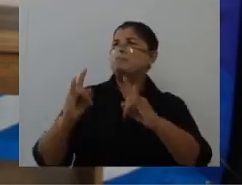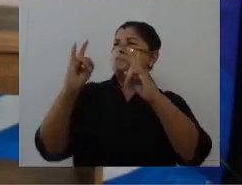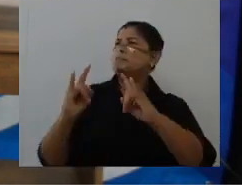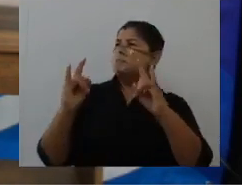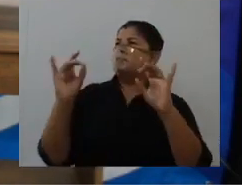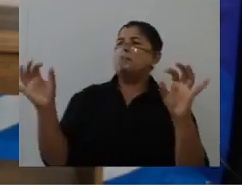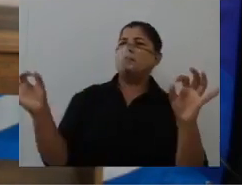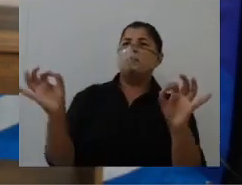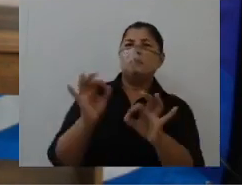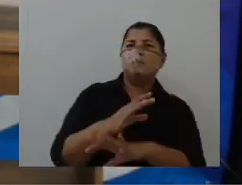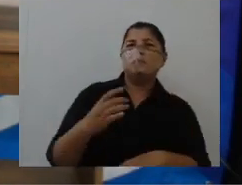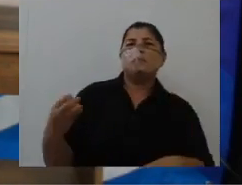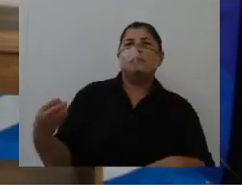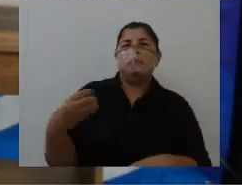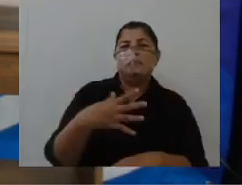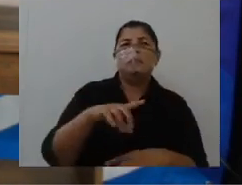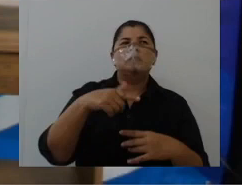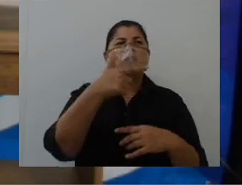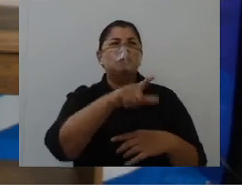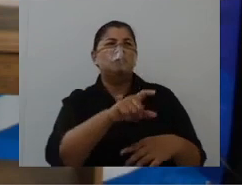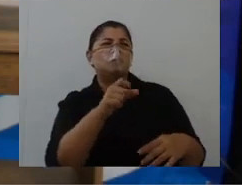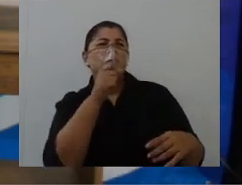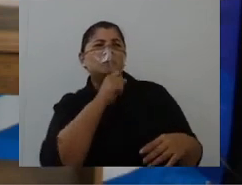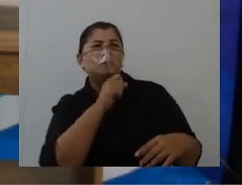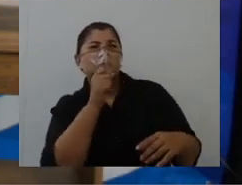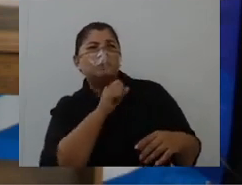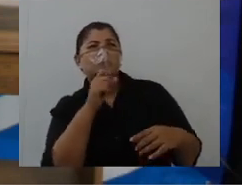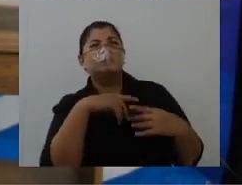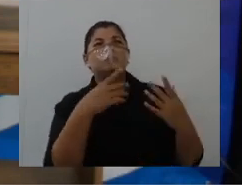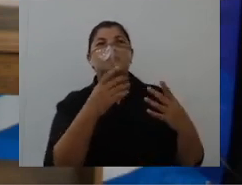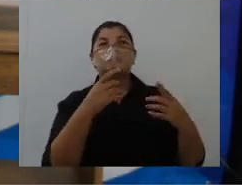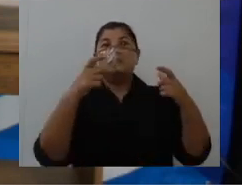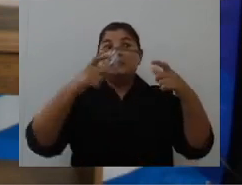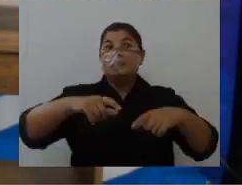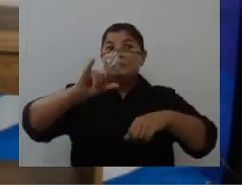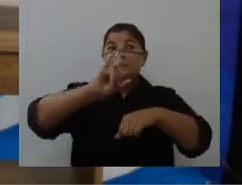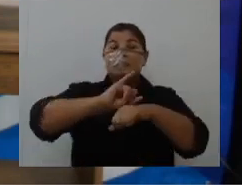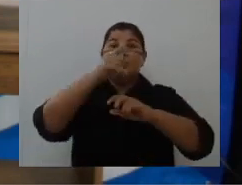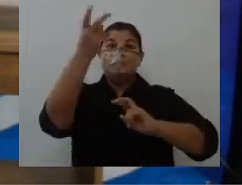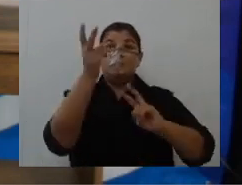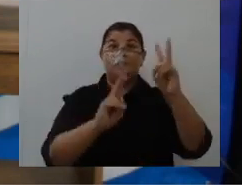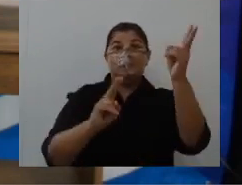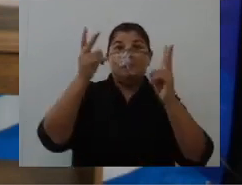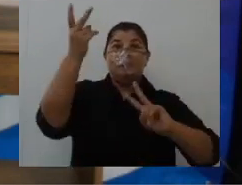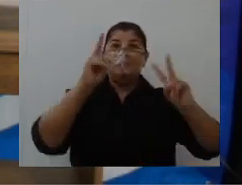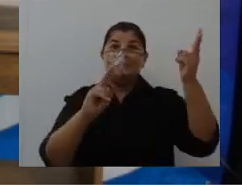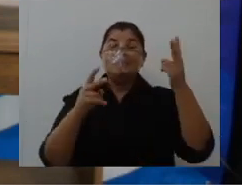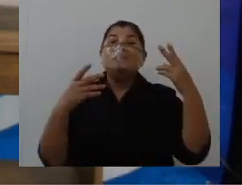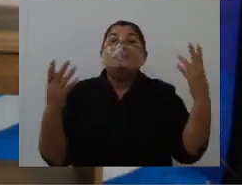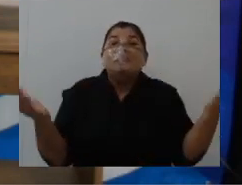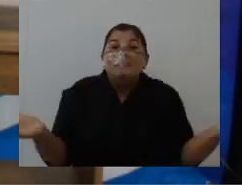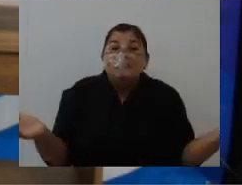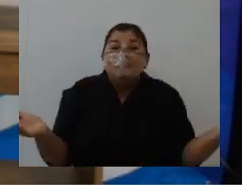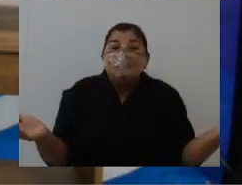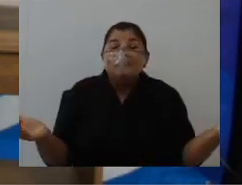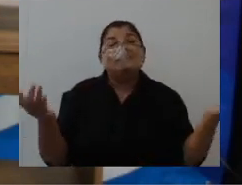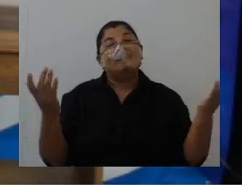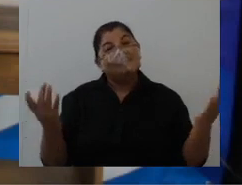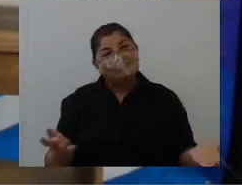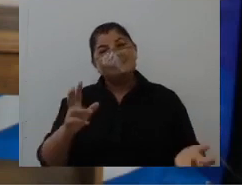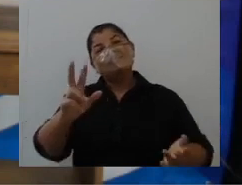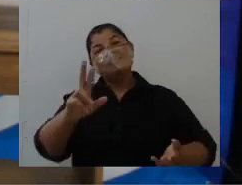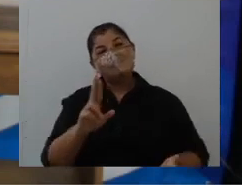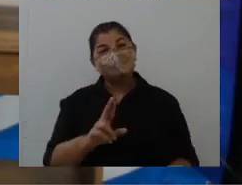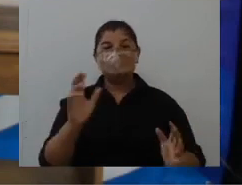modernos, outros mais antigos, né? Capital do frevo, Recife, a nossa